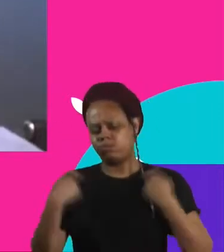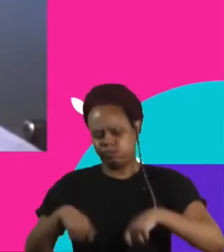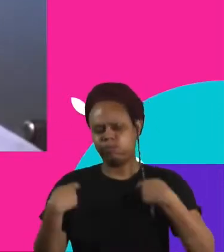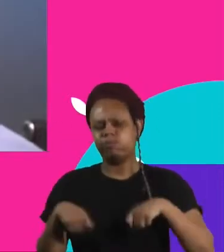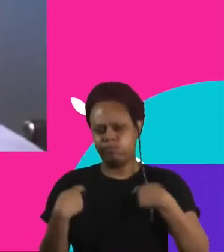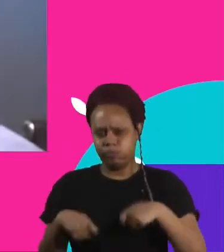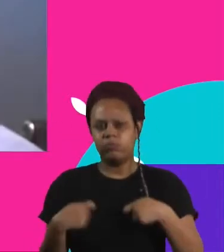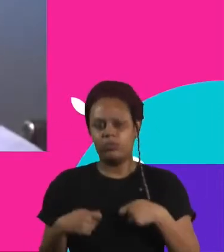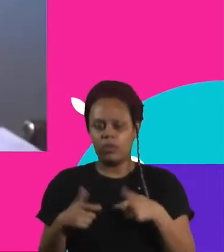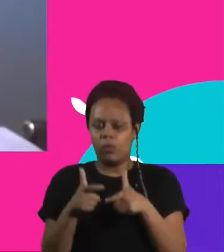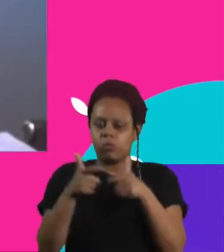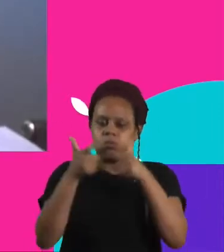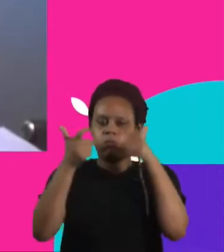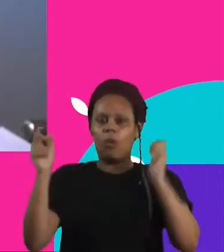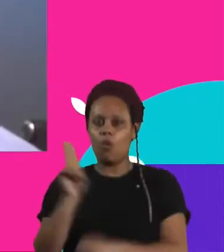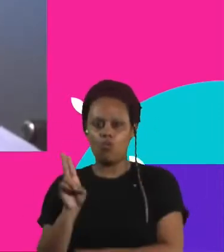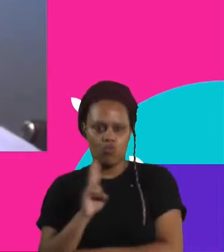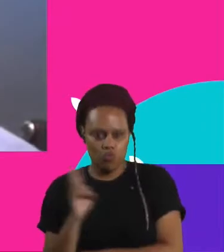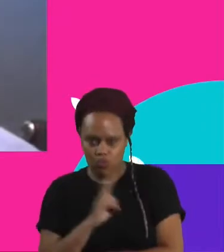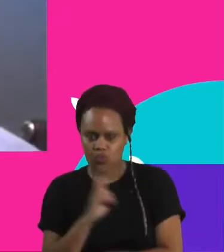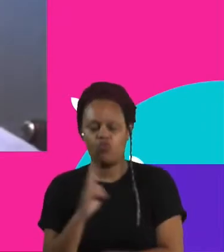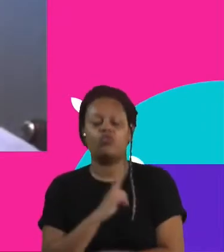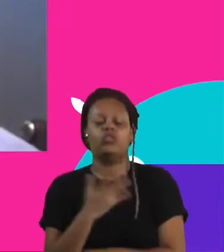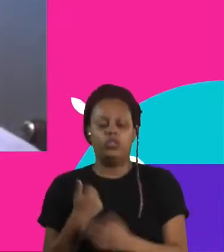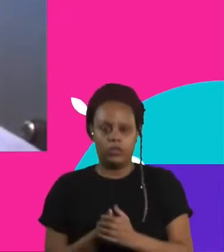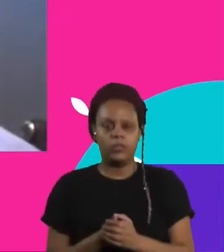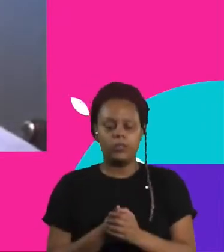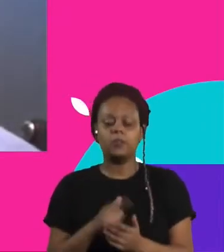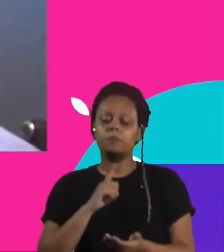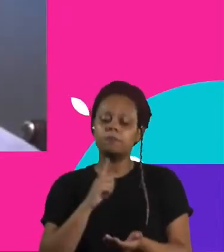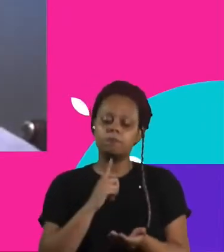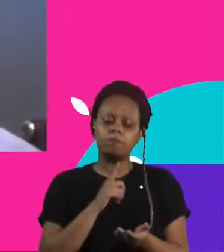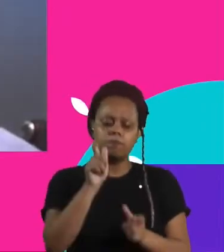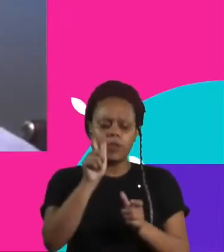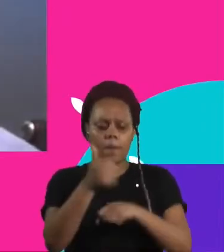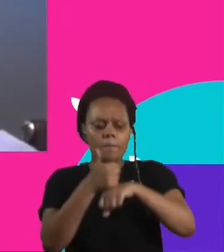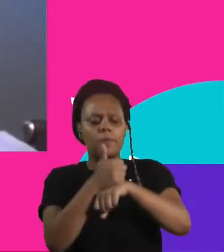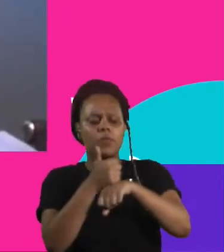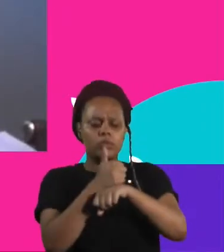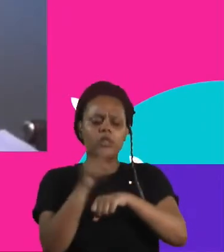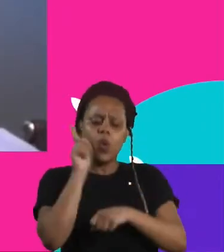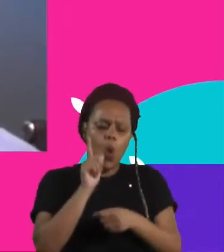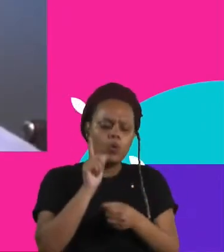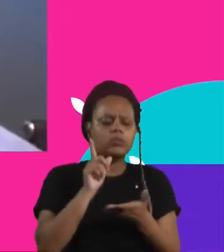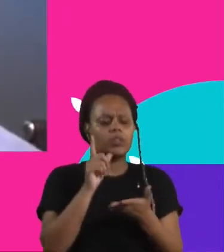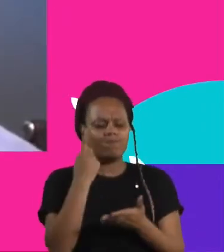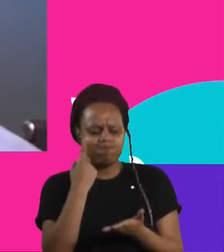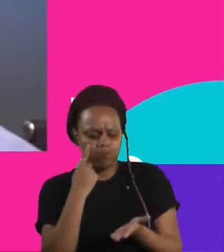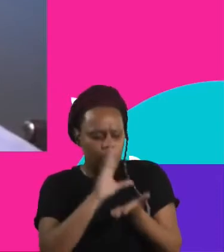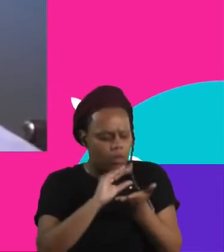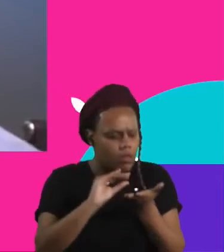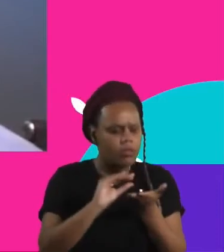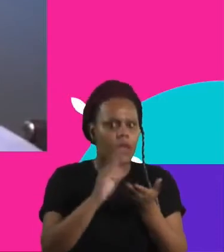os negócios terem profissionais que compreendam os dados, que desenvolvam o senso crítico a partir das análises, a partir de uma compreensão mais